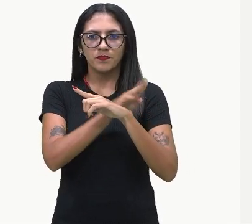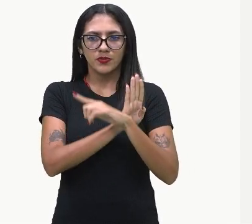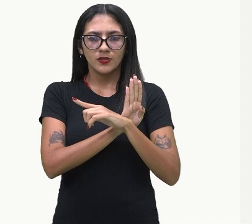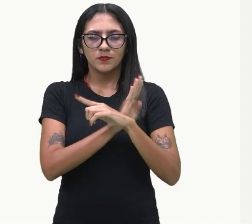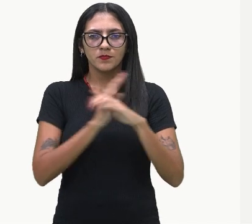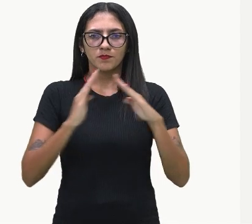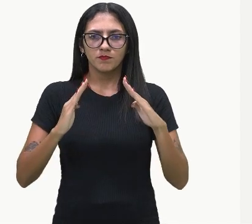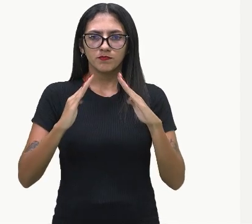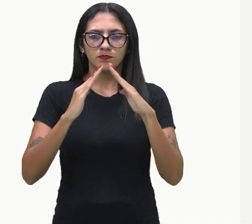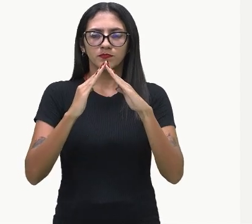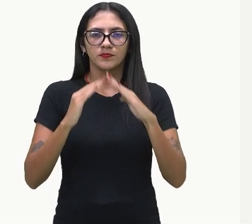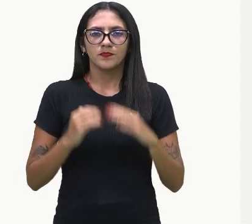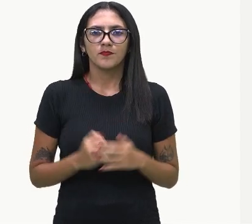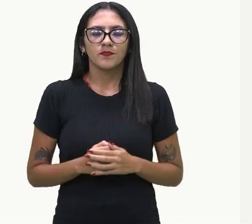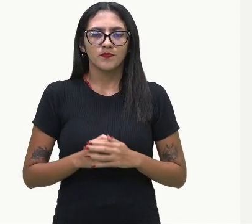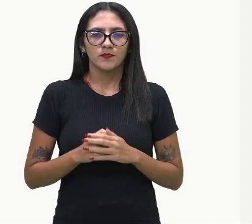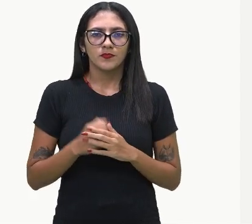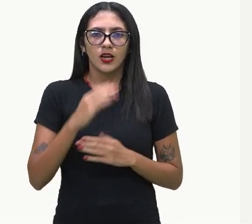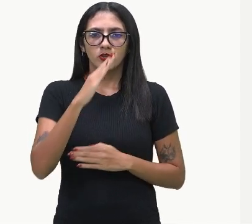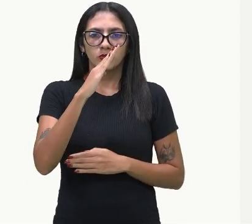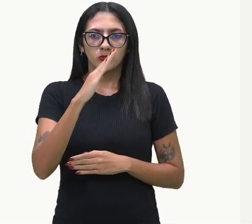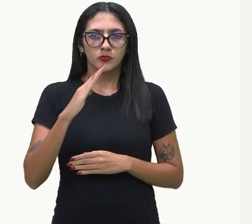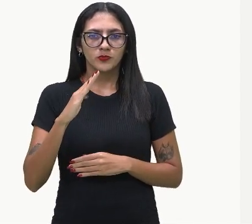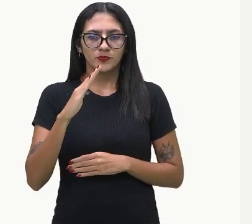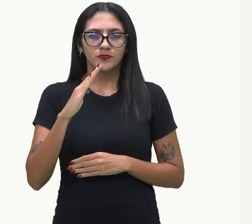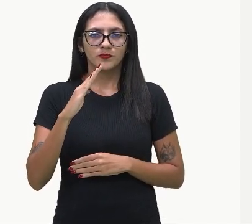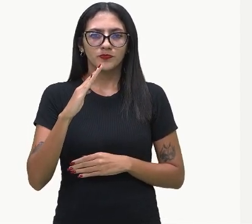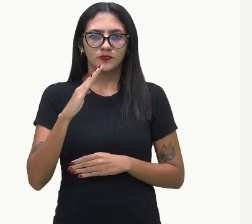assim como AP